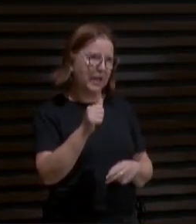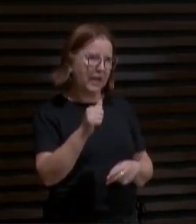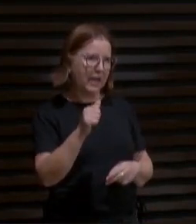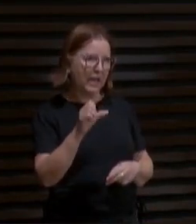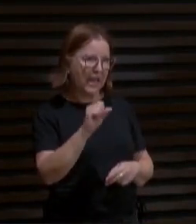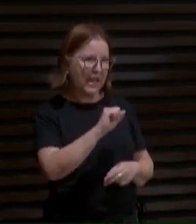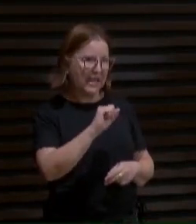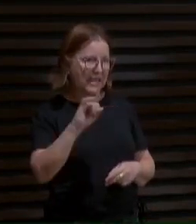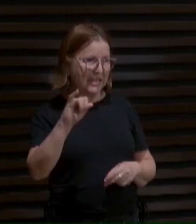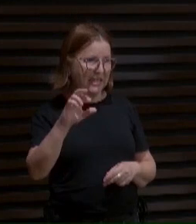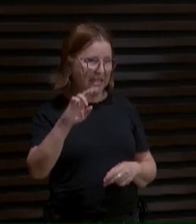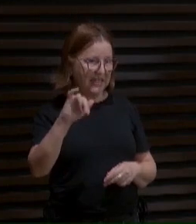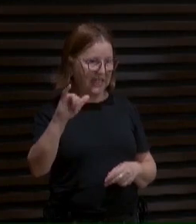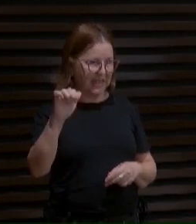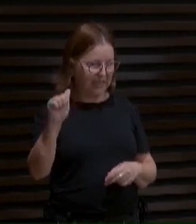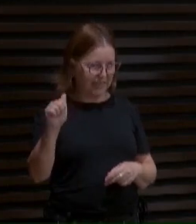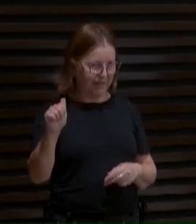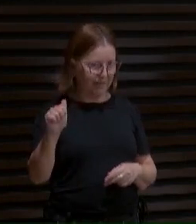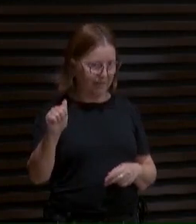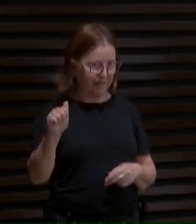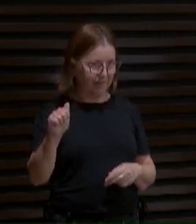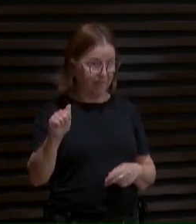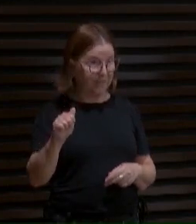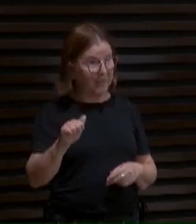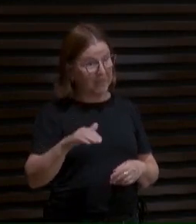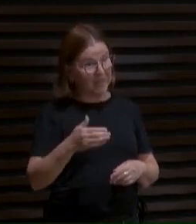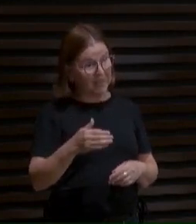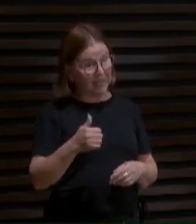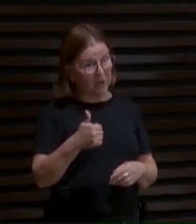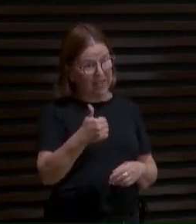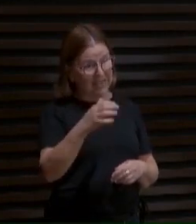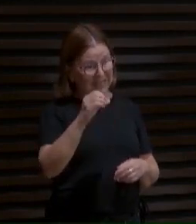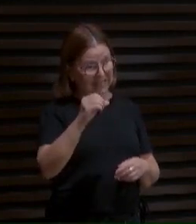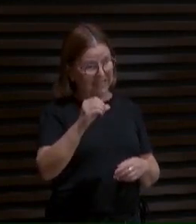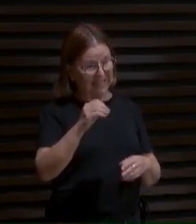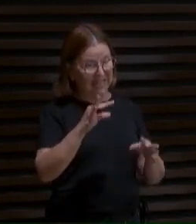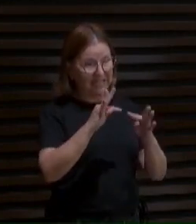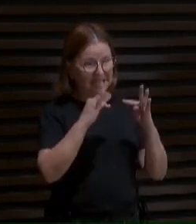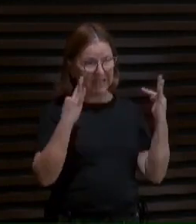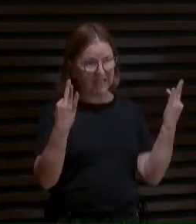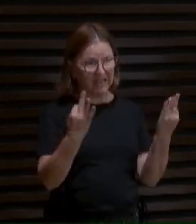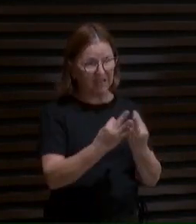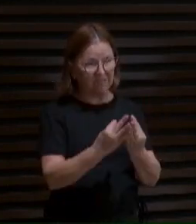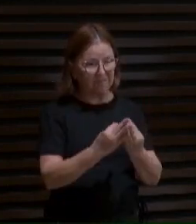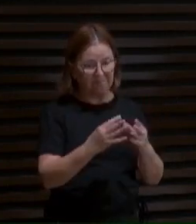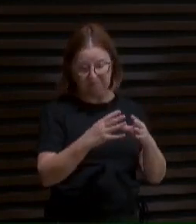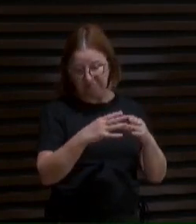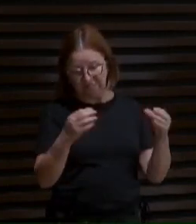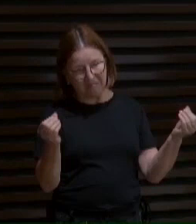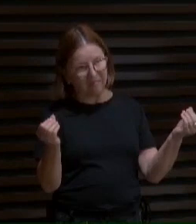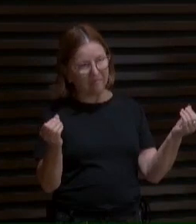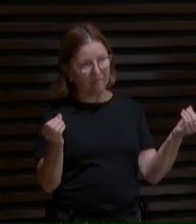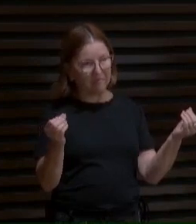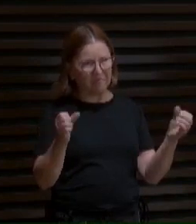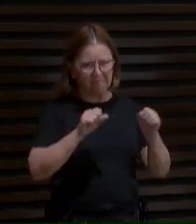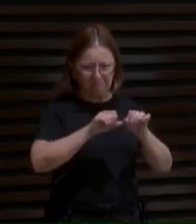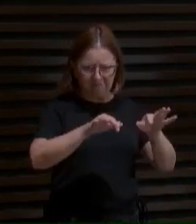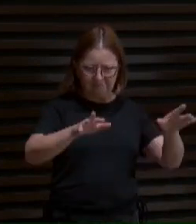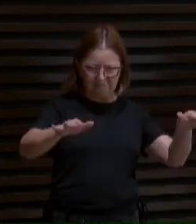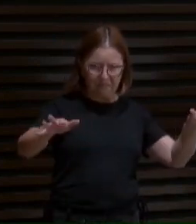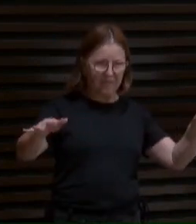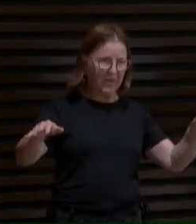foram dizimadas, desapareceram praticamente, pulverizadas pelo mundo. As